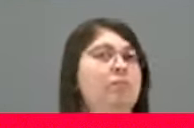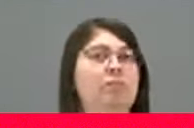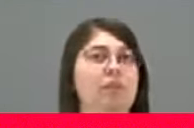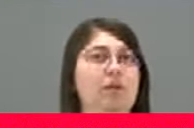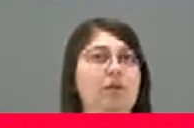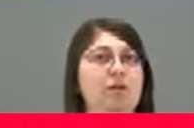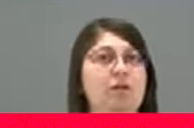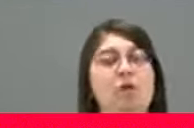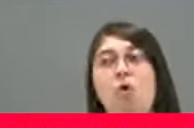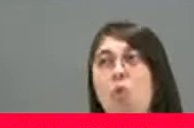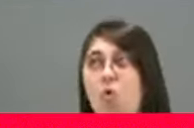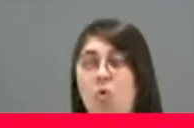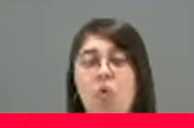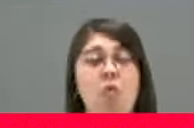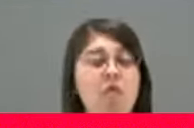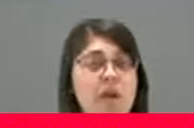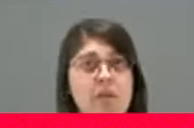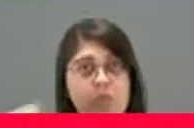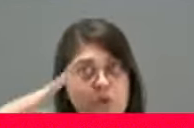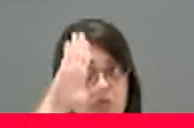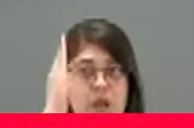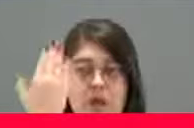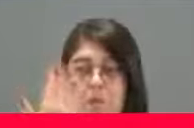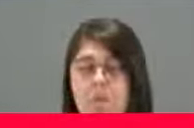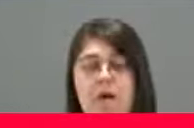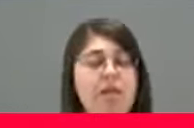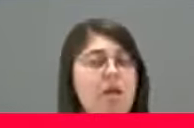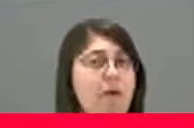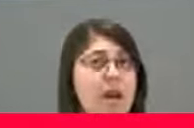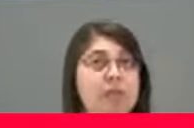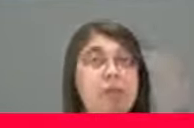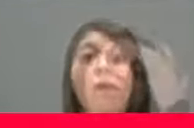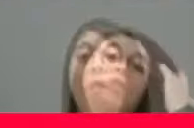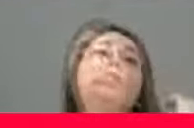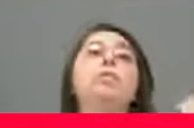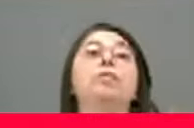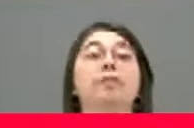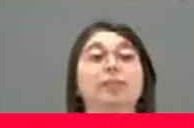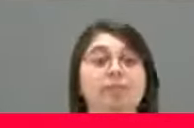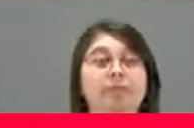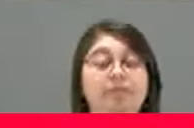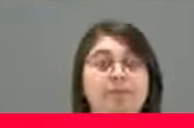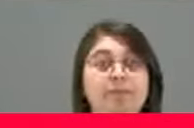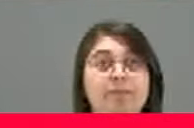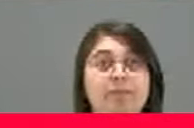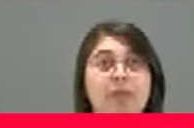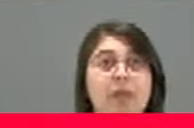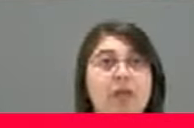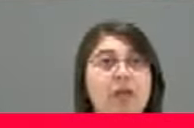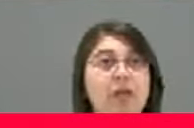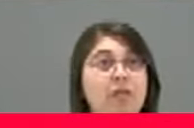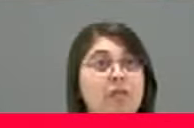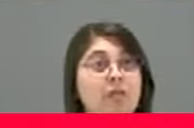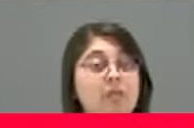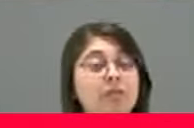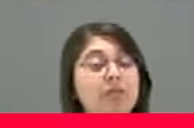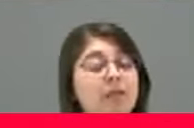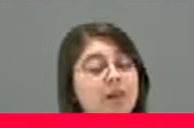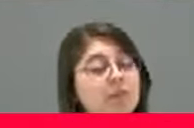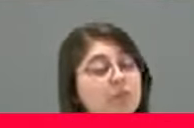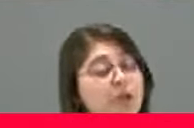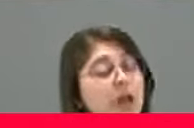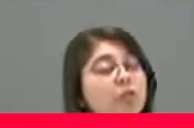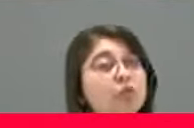anterior perdeu a eleição e nós vamos cobrar do governo atual. A gente da oposição quer ajudar o governo a